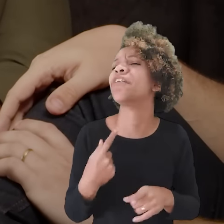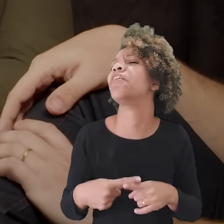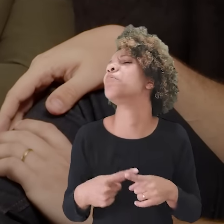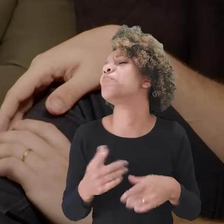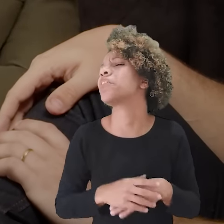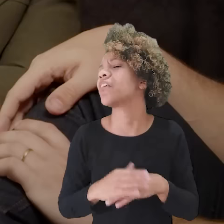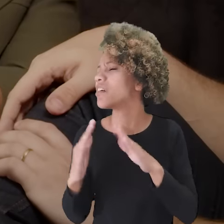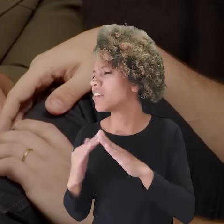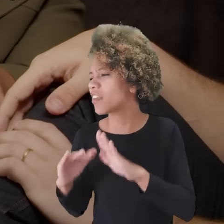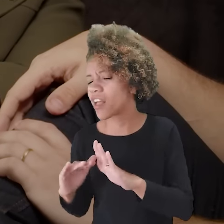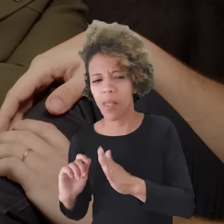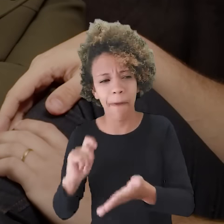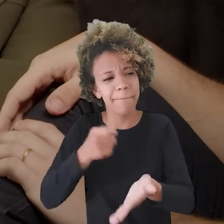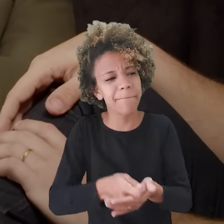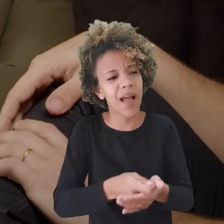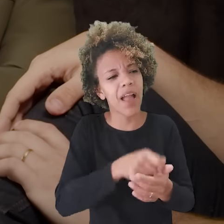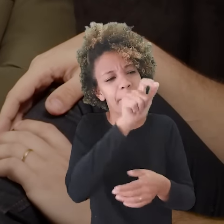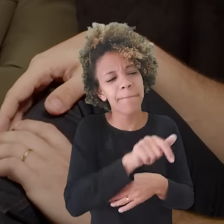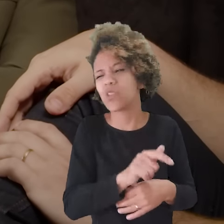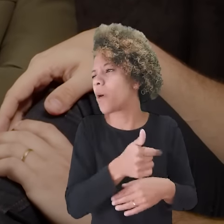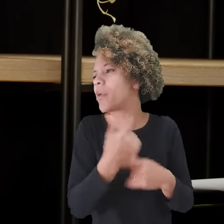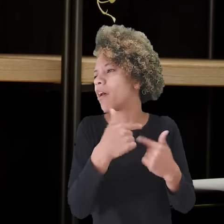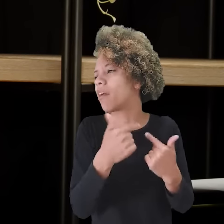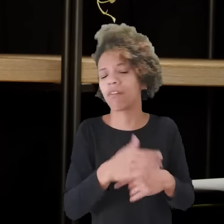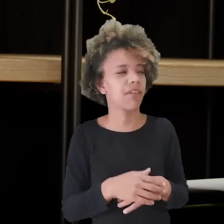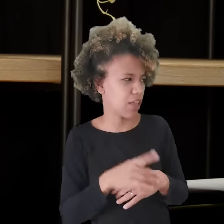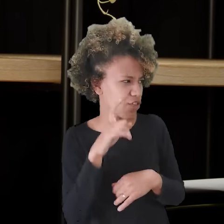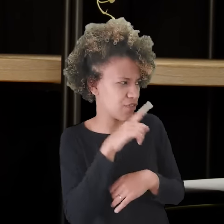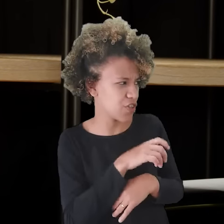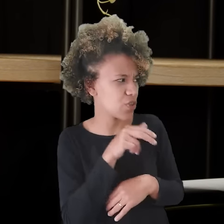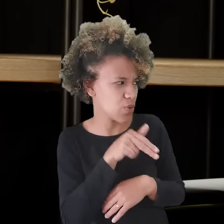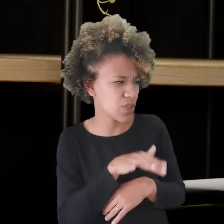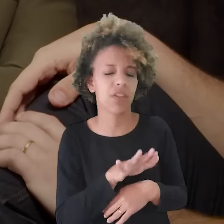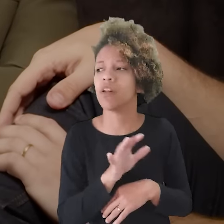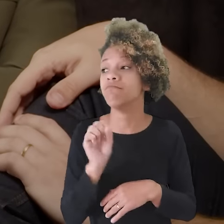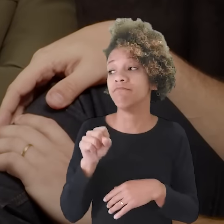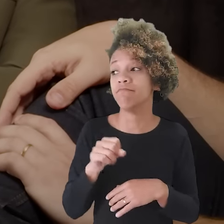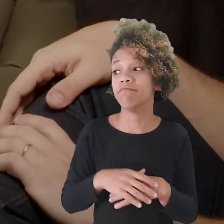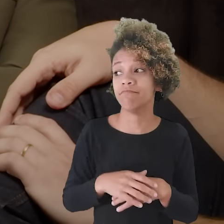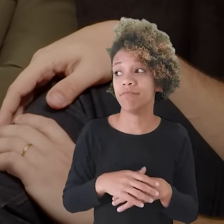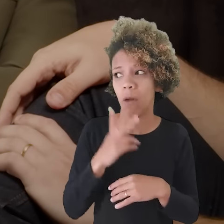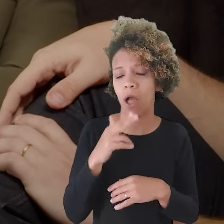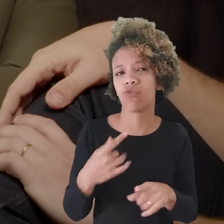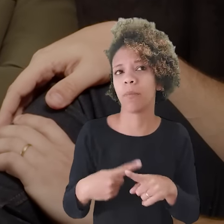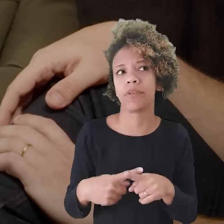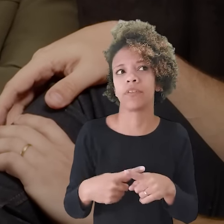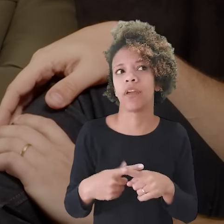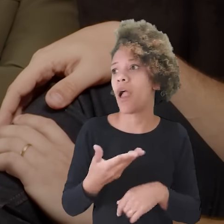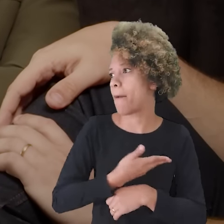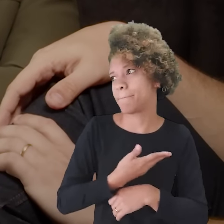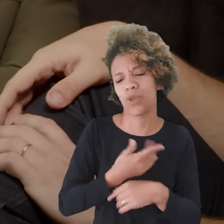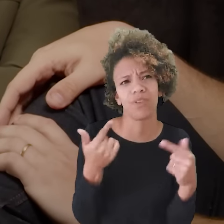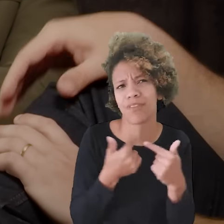engraçado aqui porque a gente vai sair de casa para pagar para alguém fazer a gente aqui tá ligado você acha que isso é mais difícil fazer comédia no Nordeste eu acho por causa de o cara